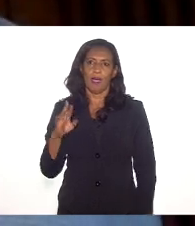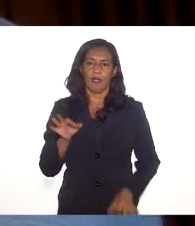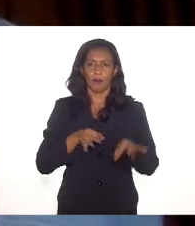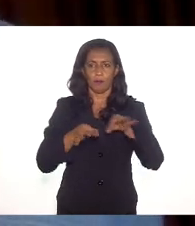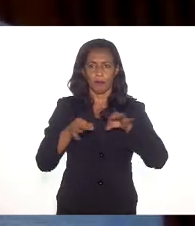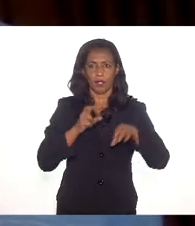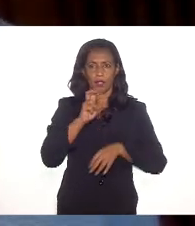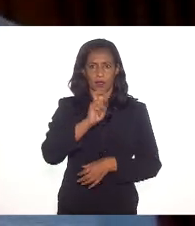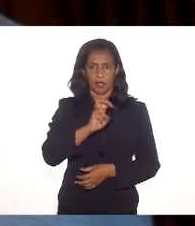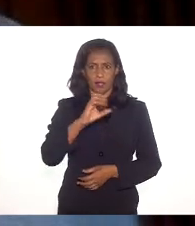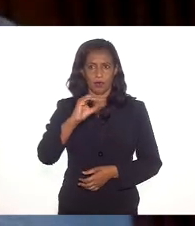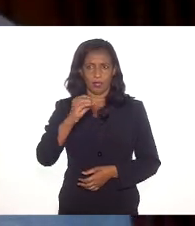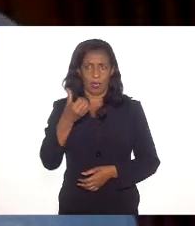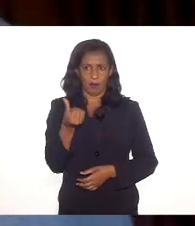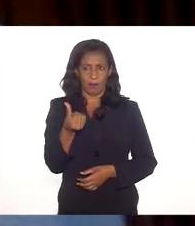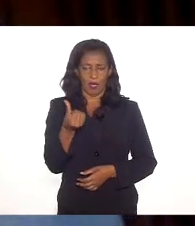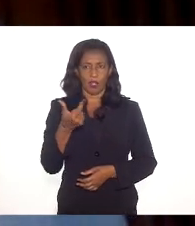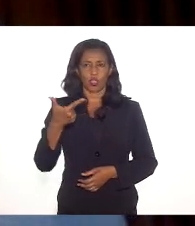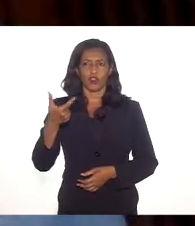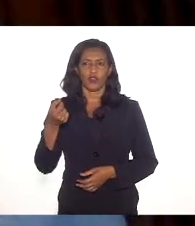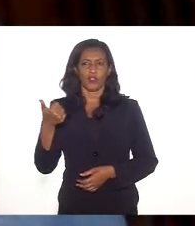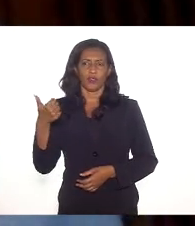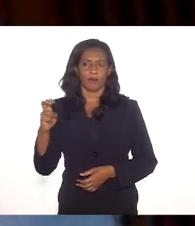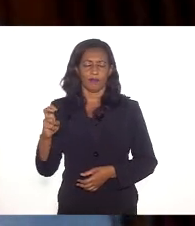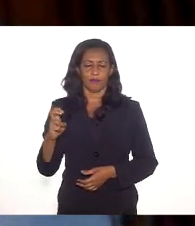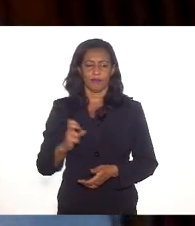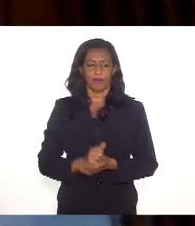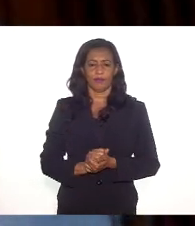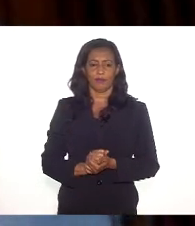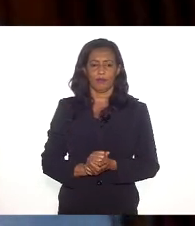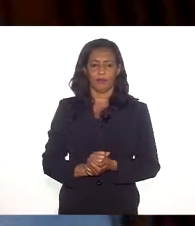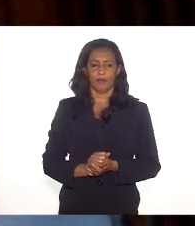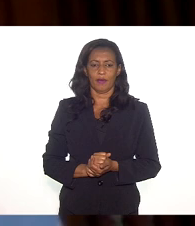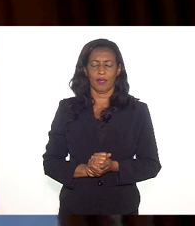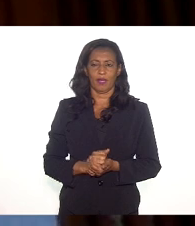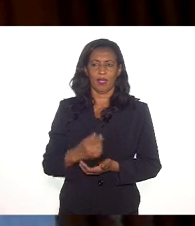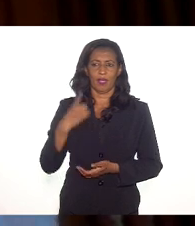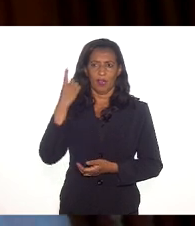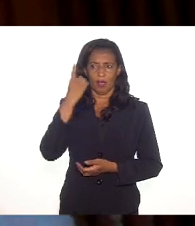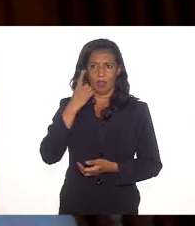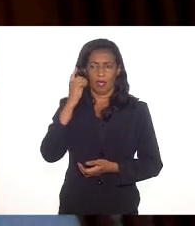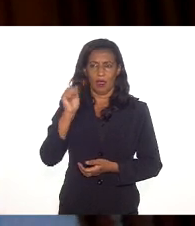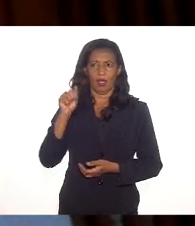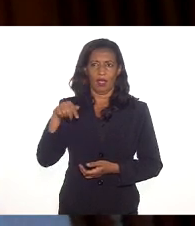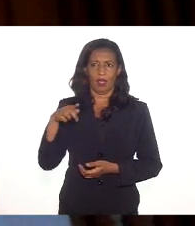de lei 506-2015, autoria do deputado André Sano.